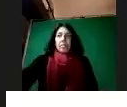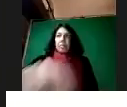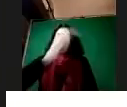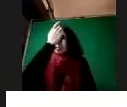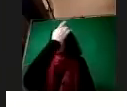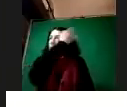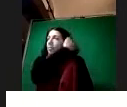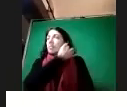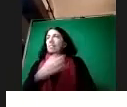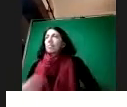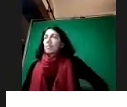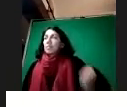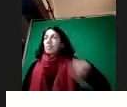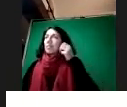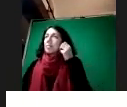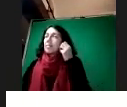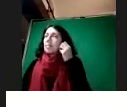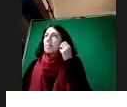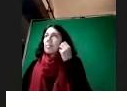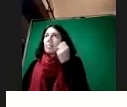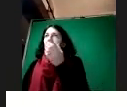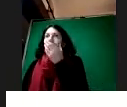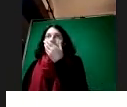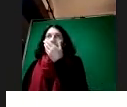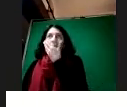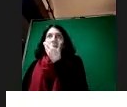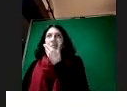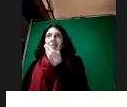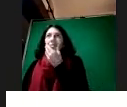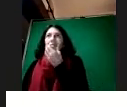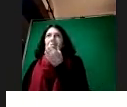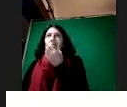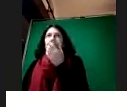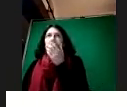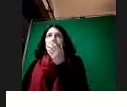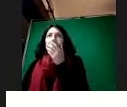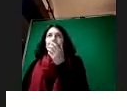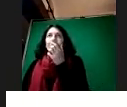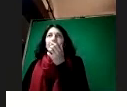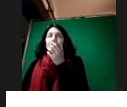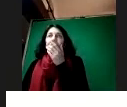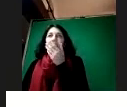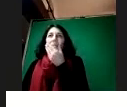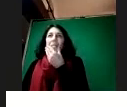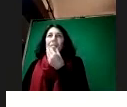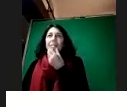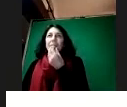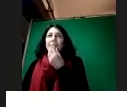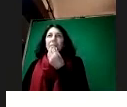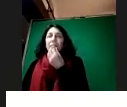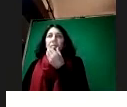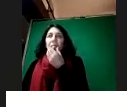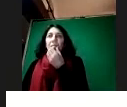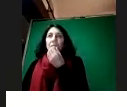falhas entre parênteses, claro, porque é isso que dá o caráter, e esse caráter era importante que